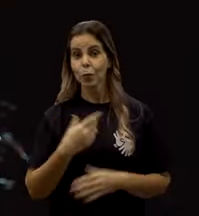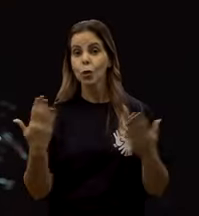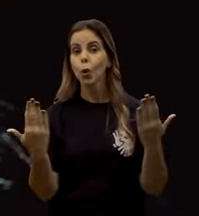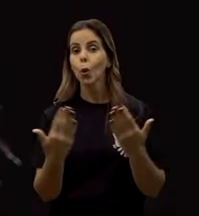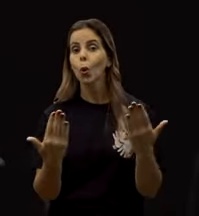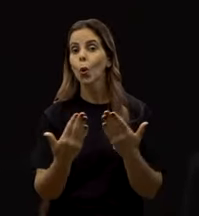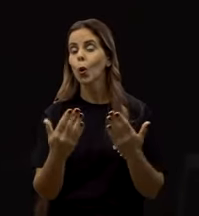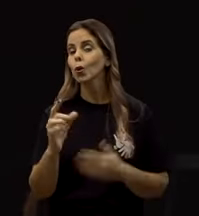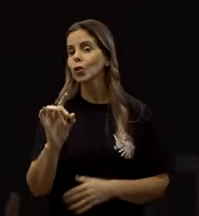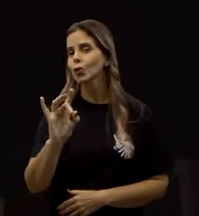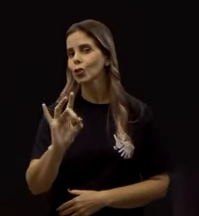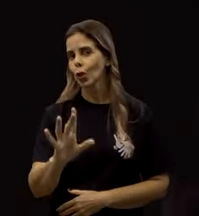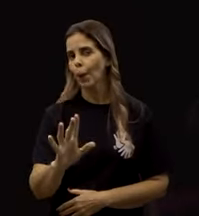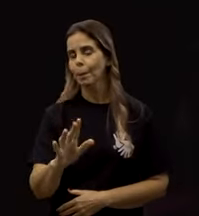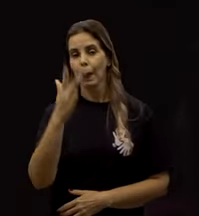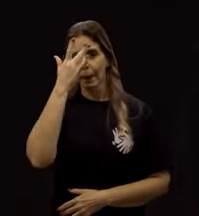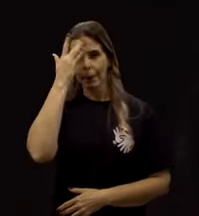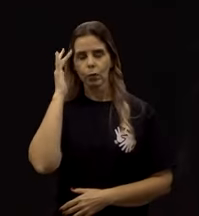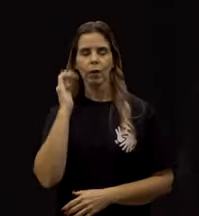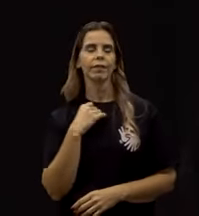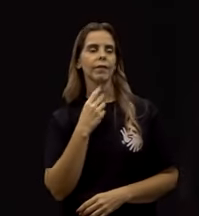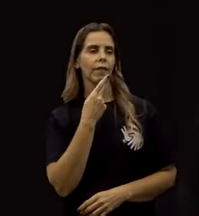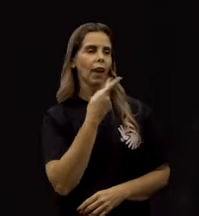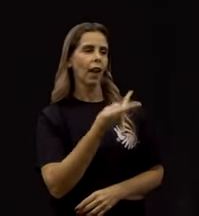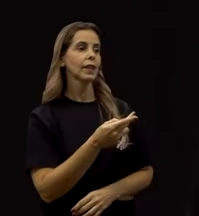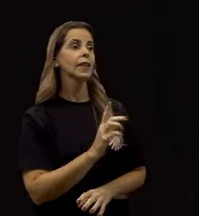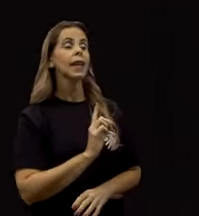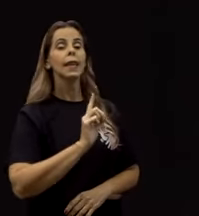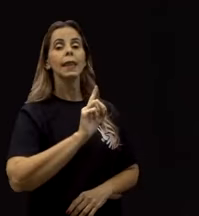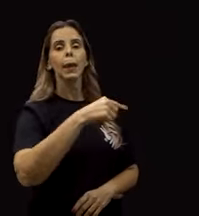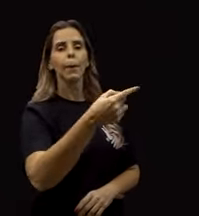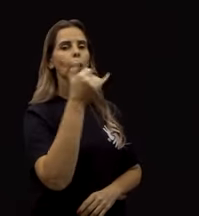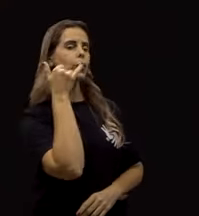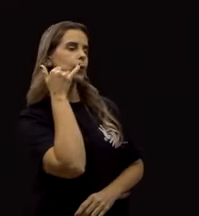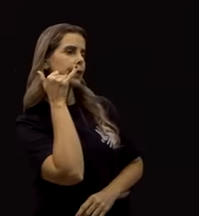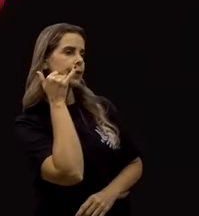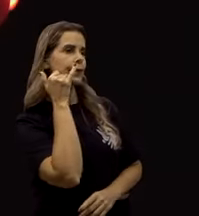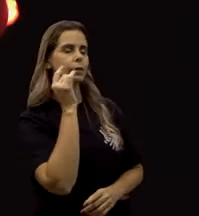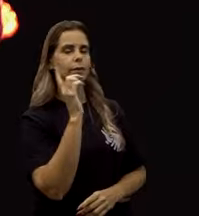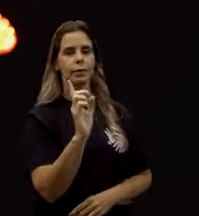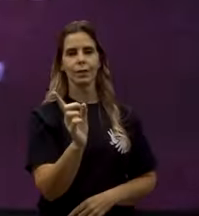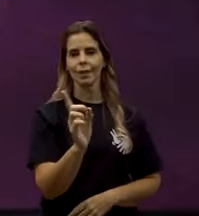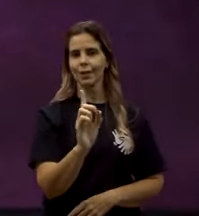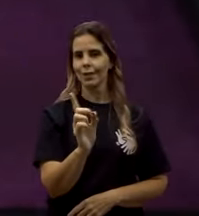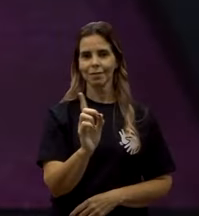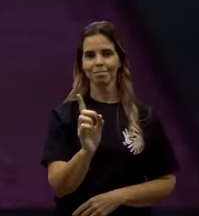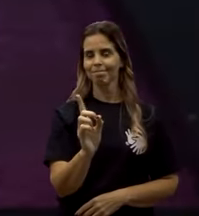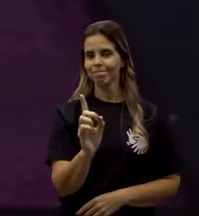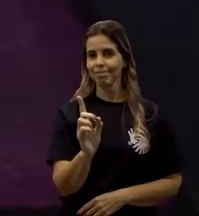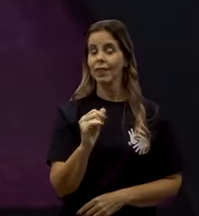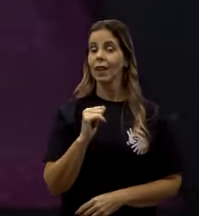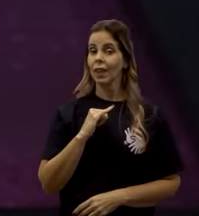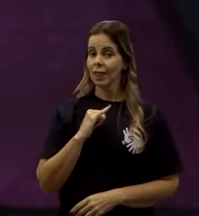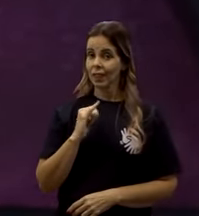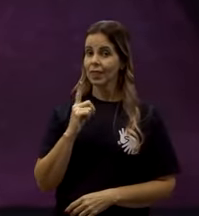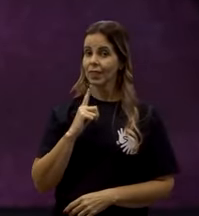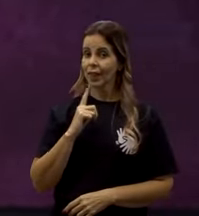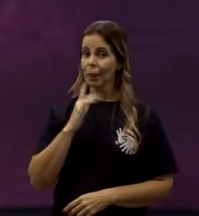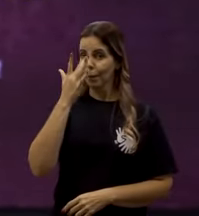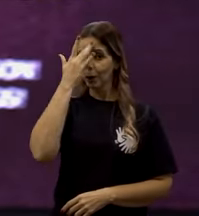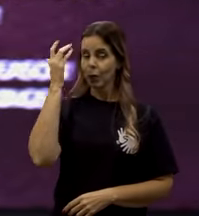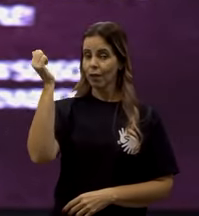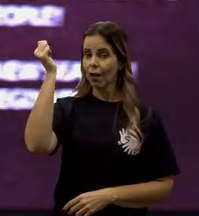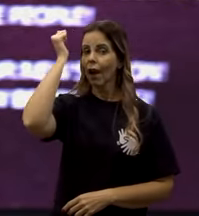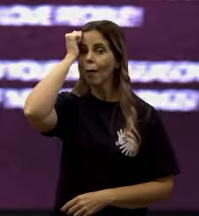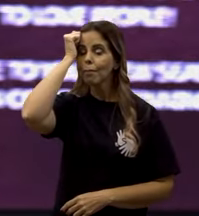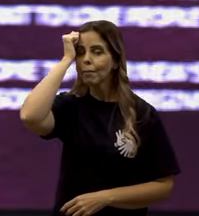se arrepender e dizer assim depois eu te ligo ó o silêncio da Morte ó Tem muita gente que vai se arrepender de